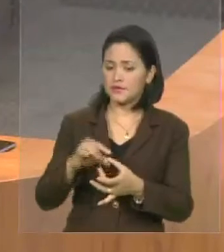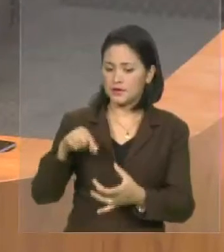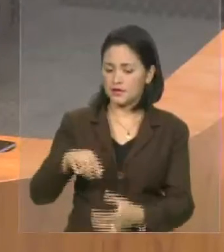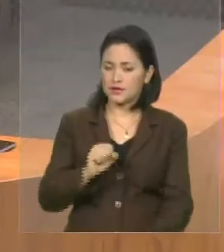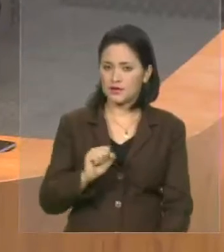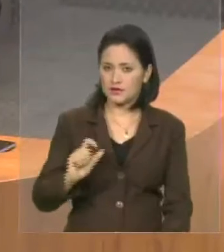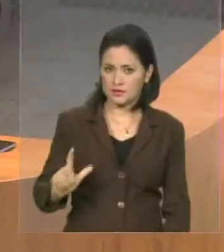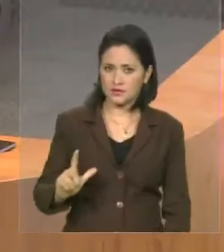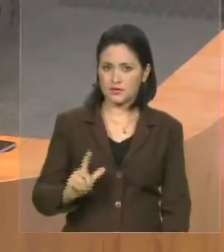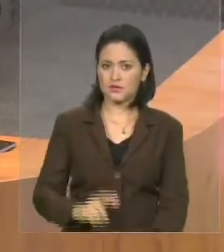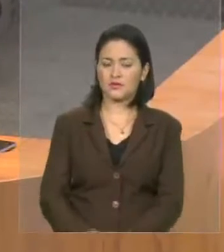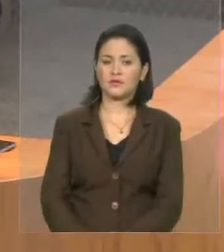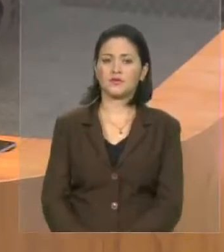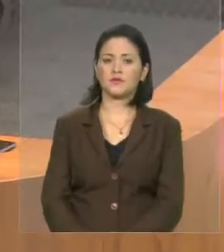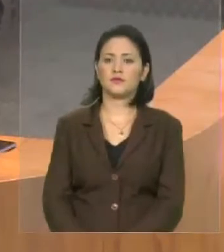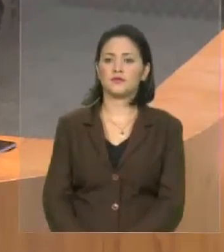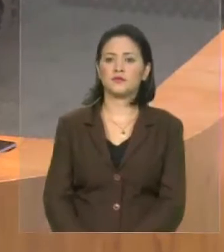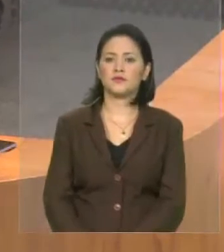Ilha.